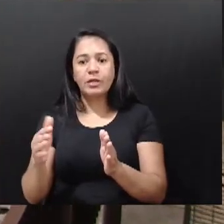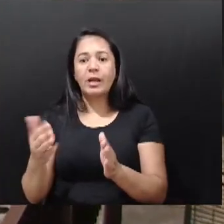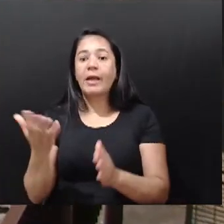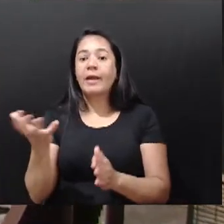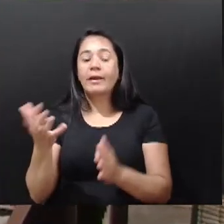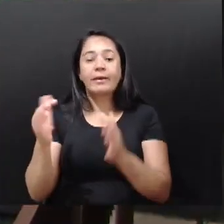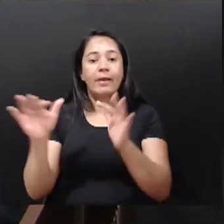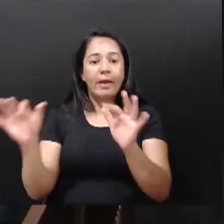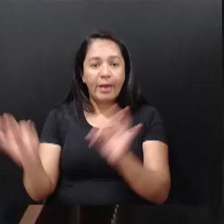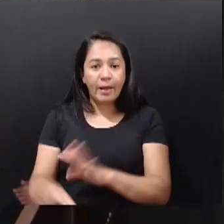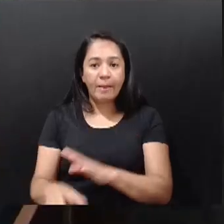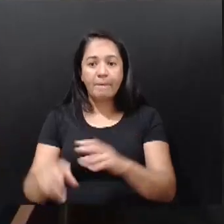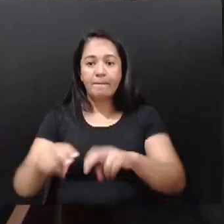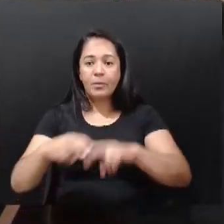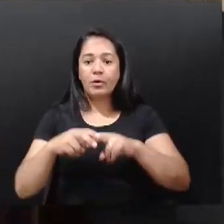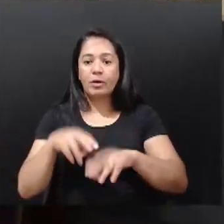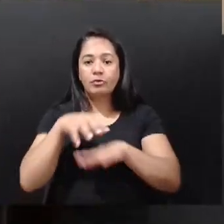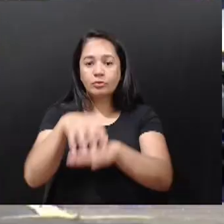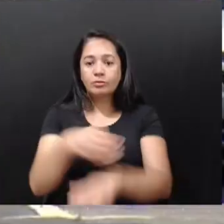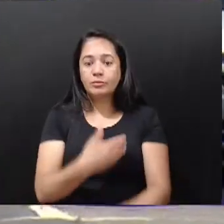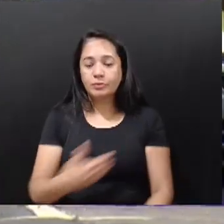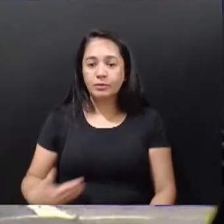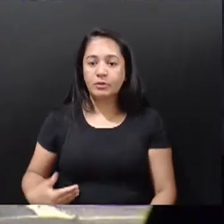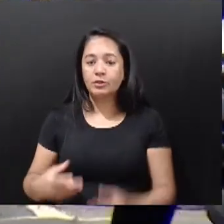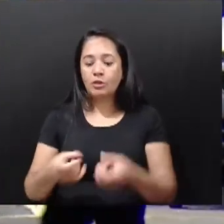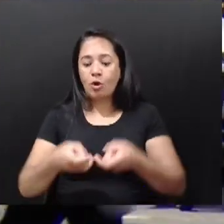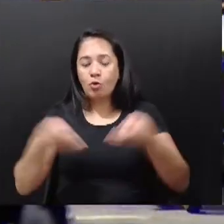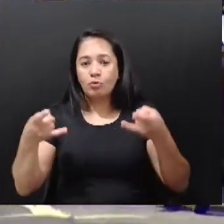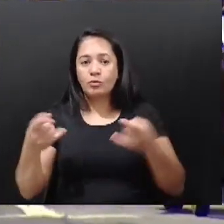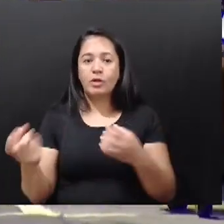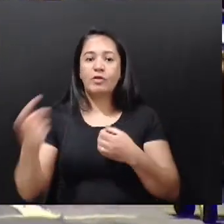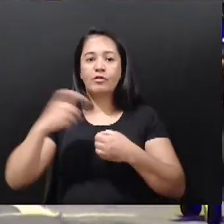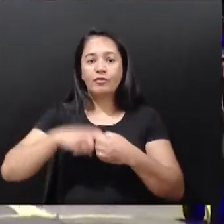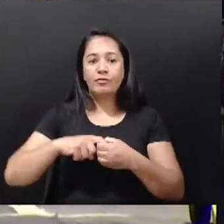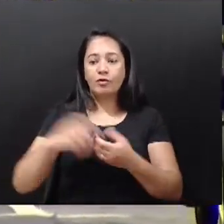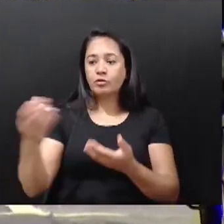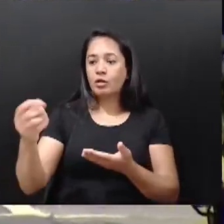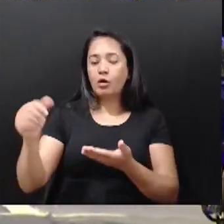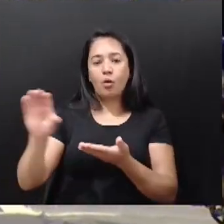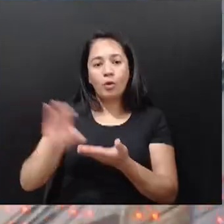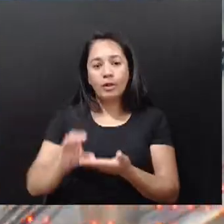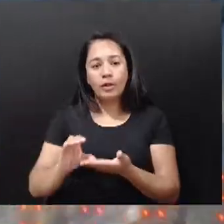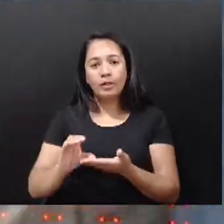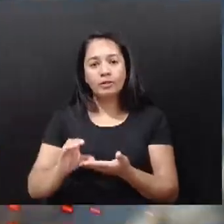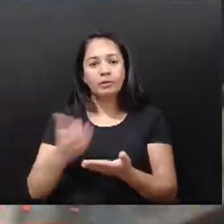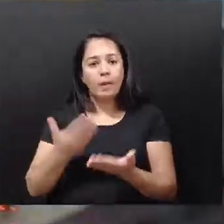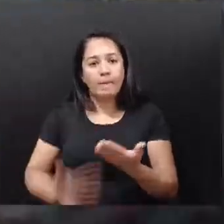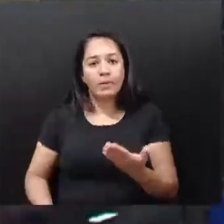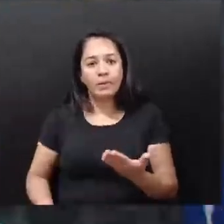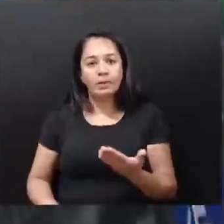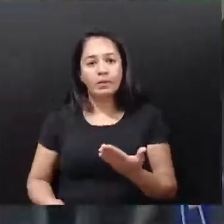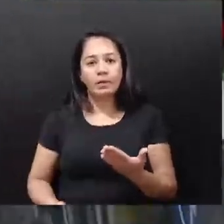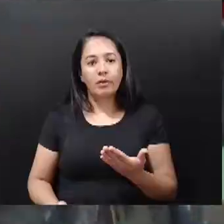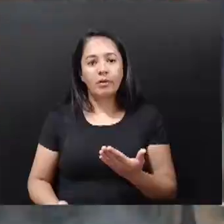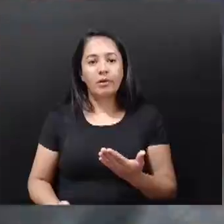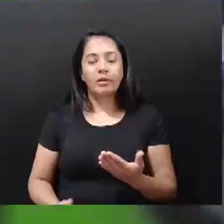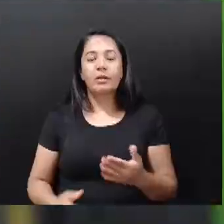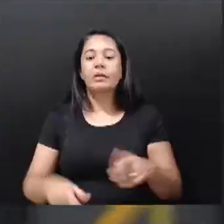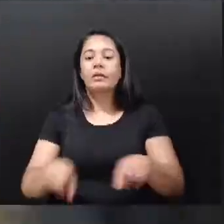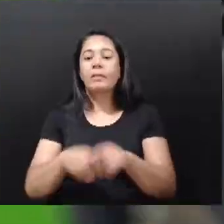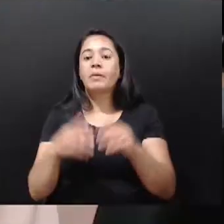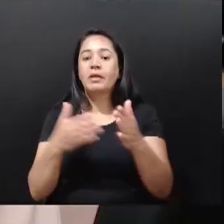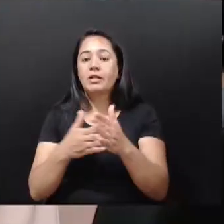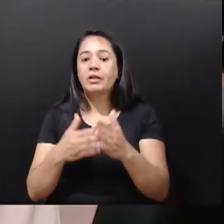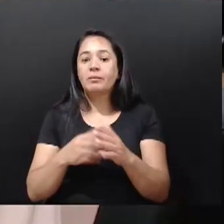transporte urbano de Campinas e determina a devolução de créditos expirados. Também limita o valor de troca ou